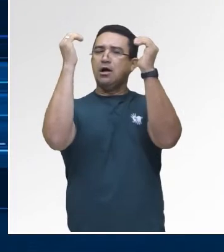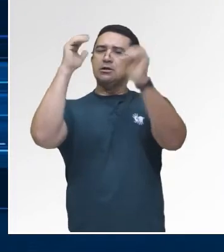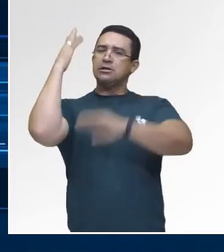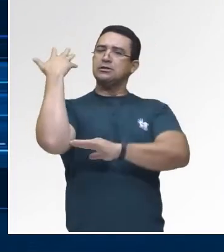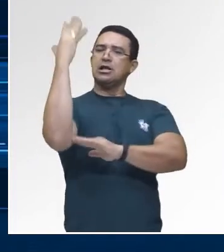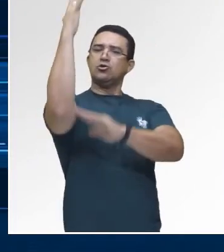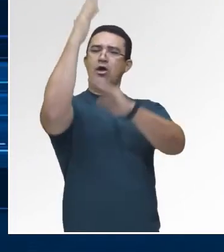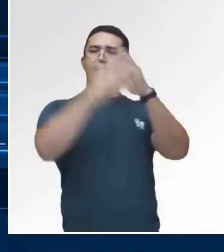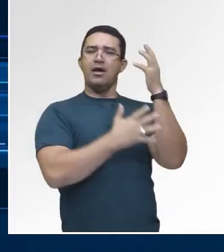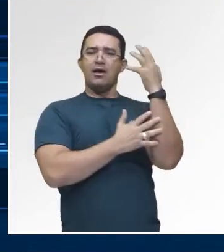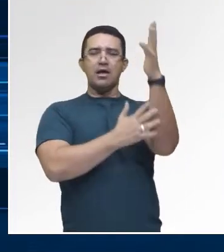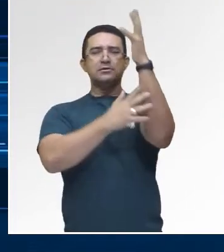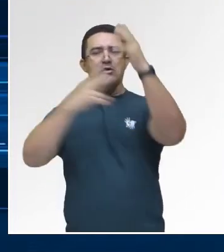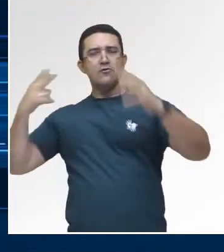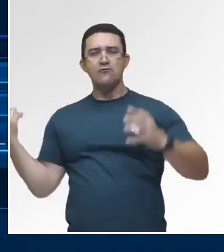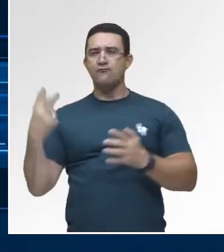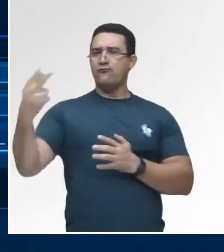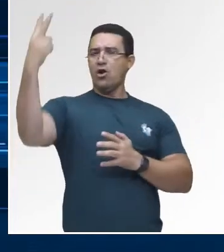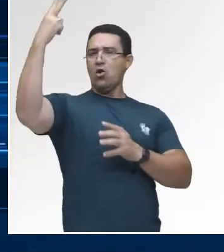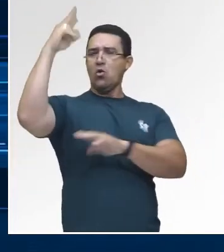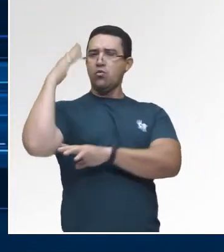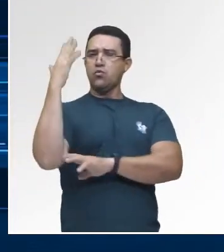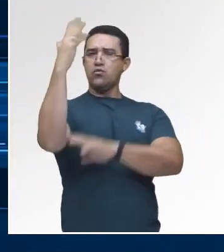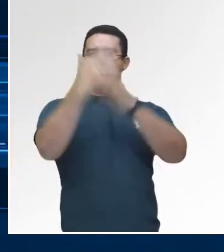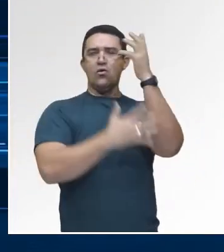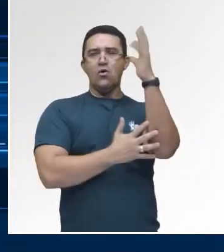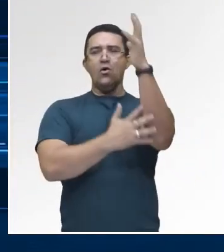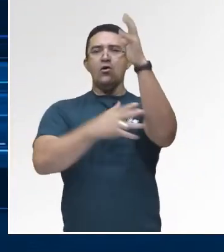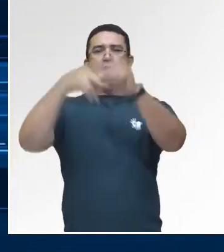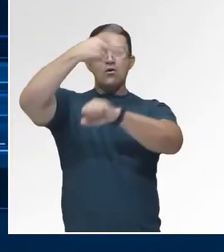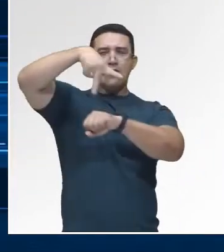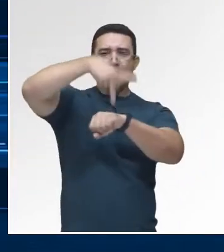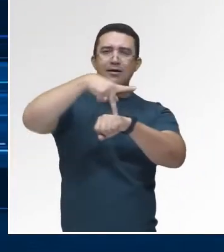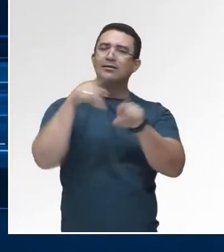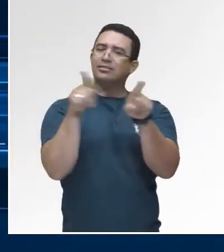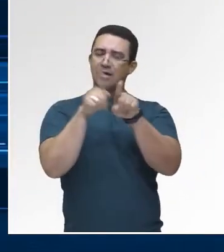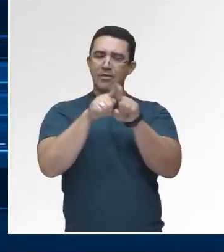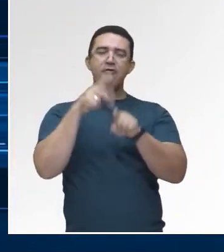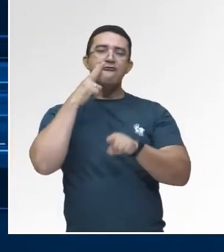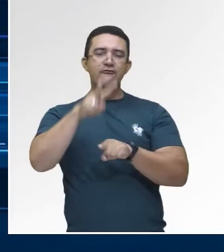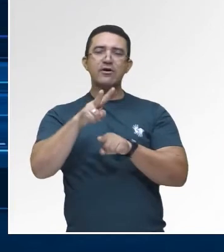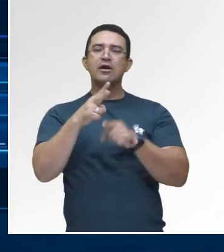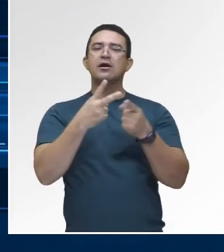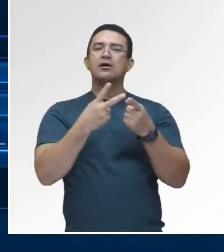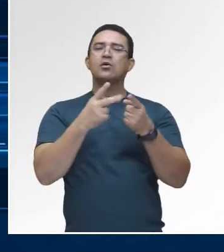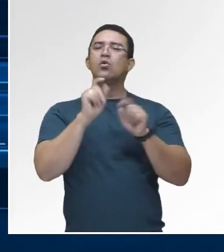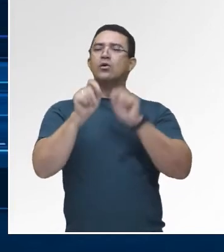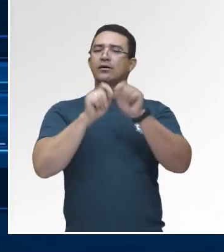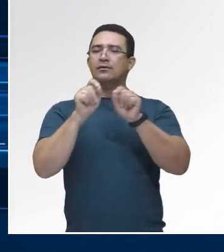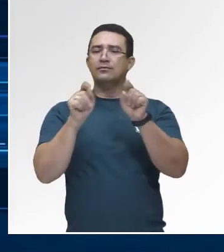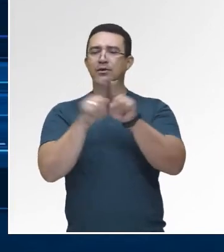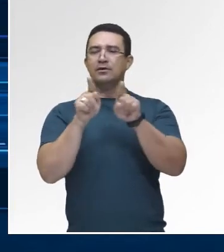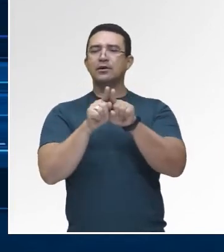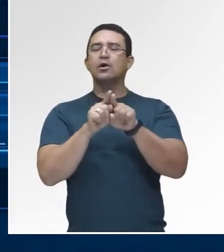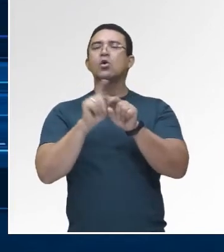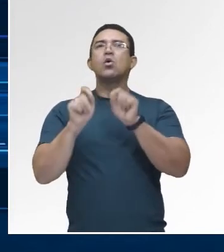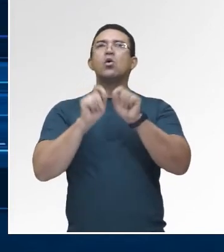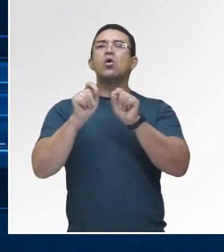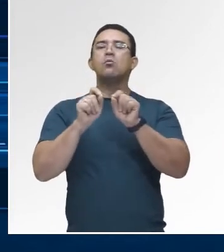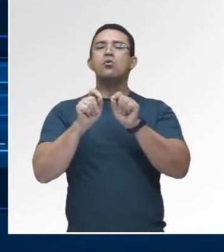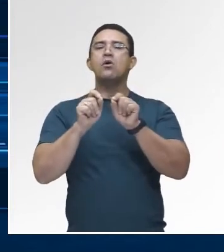pátria, né? A natureza da pátria, vocês vão ver muito também lá na terceira geração. A idealização